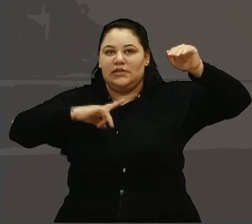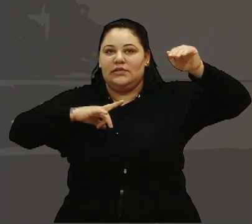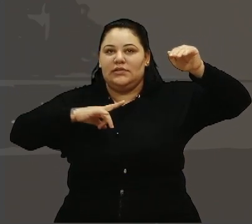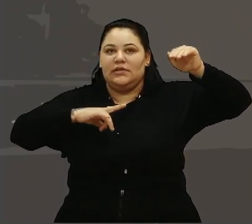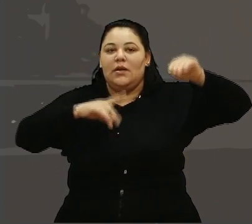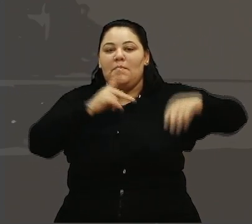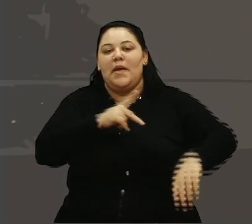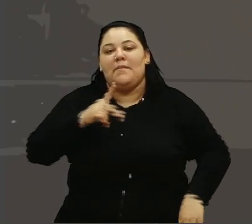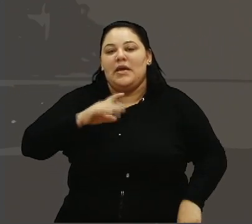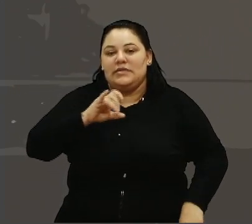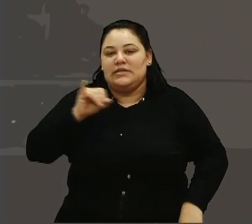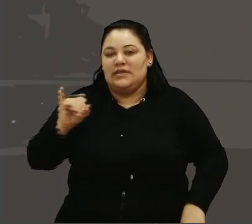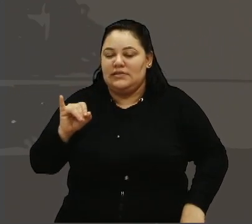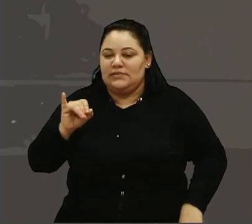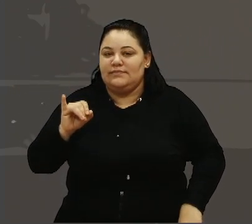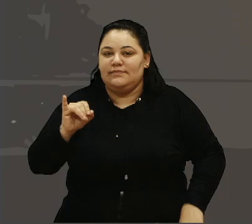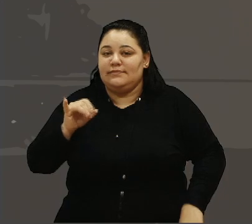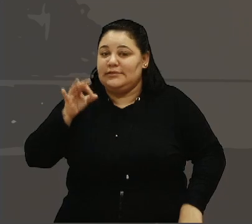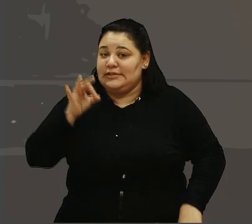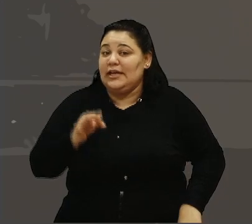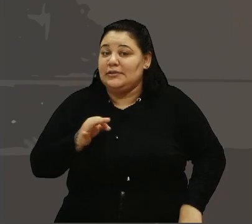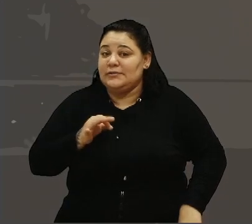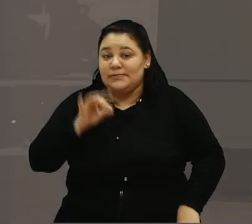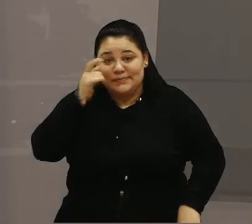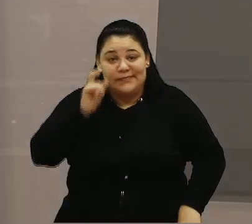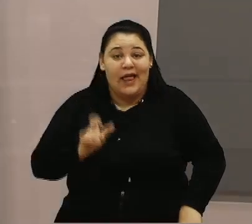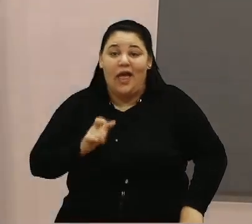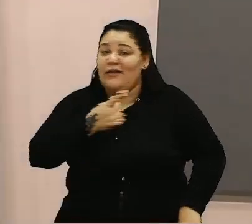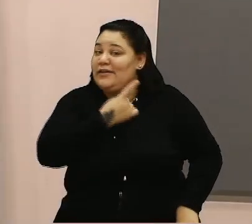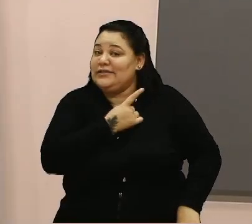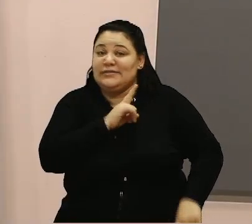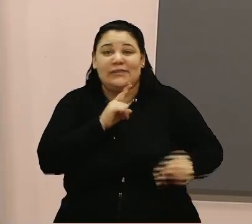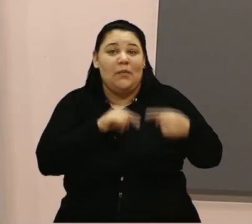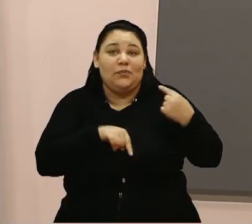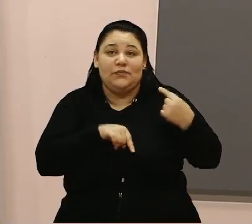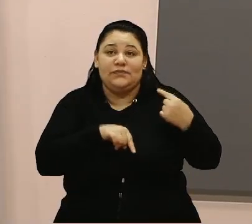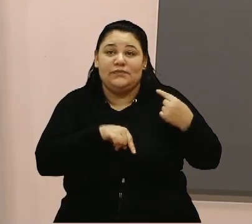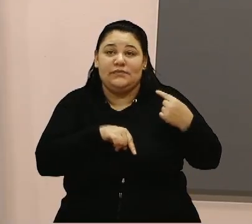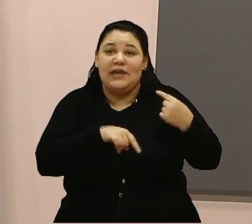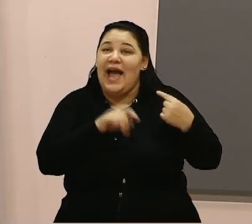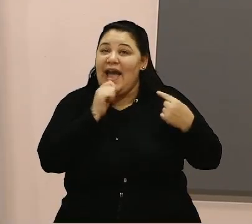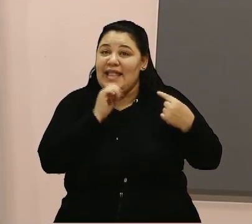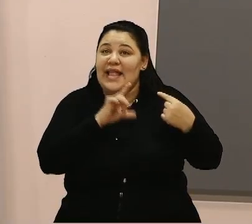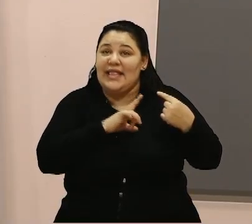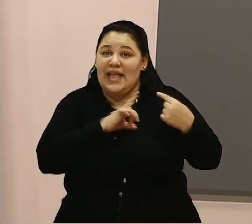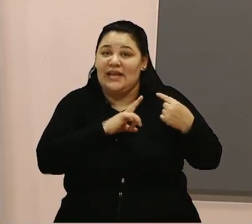em dia. E o PPCI do Ordovás não está em dia. Eles ainda têm teto de isopor.